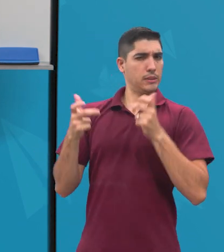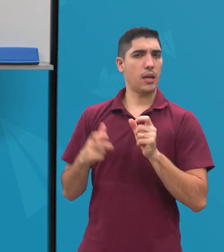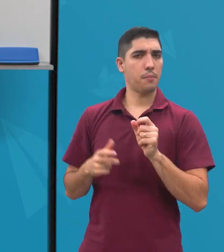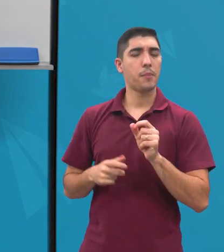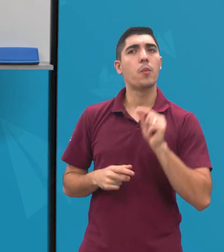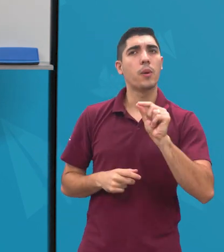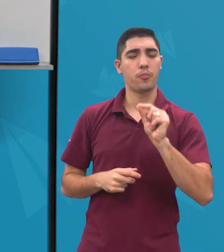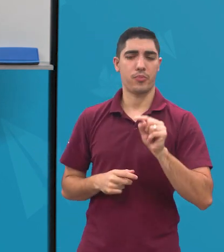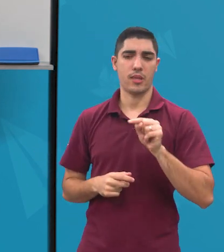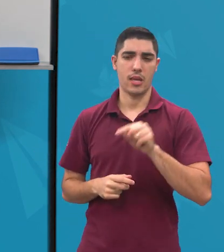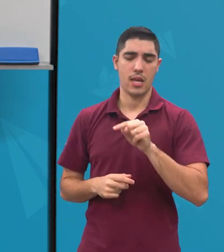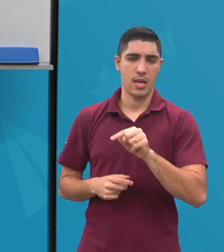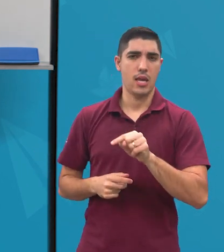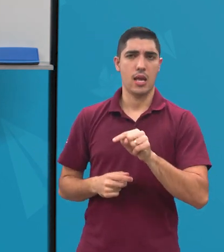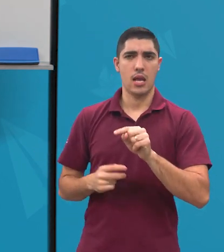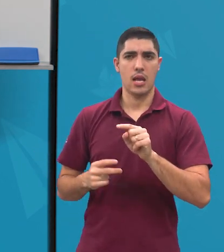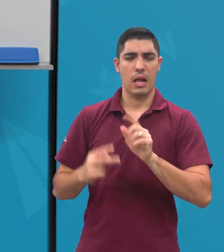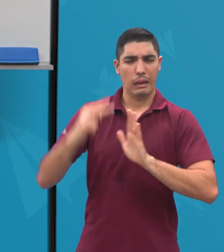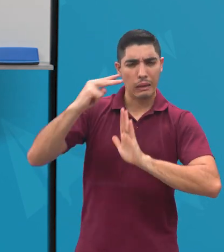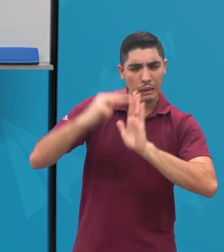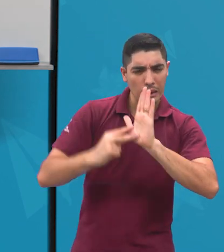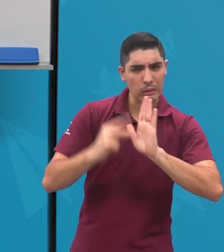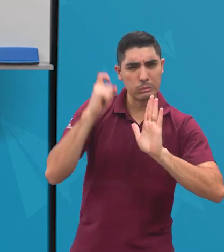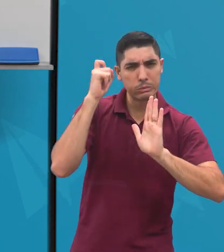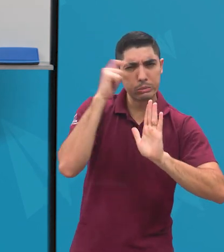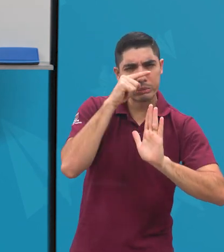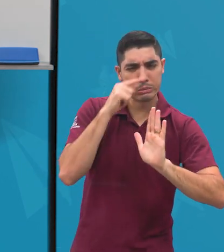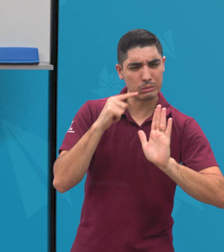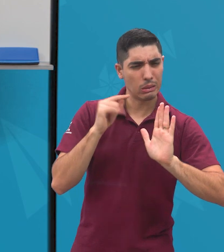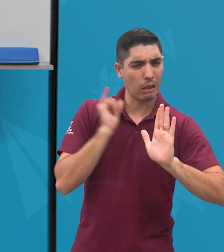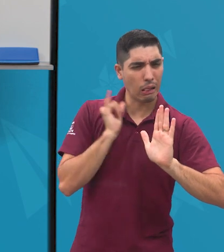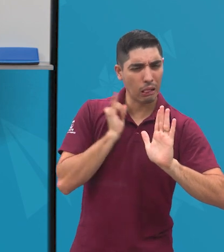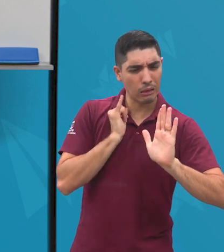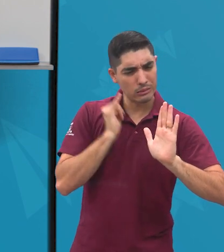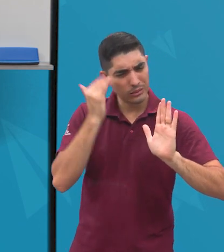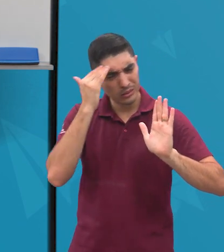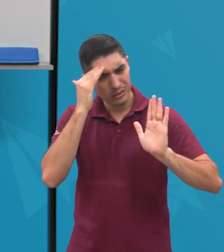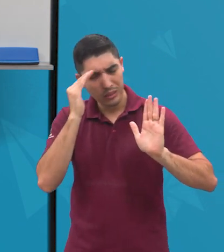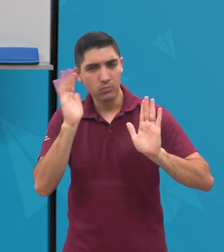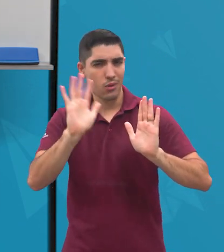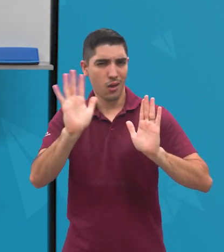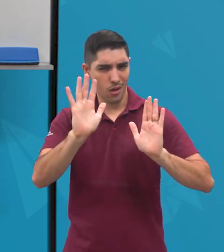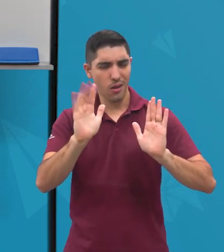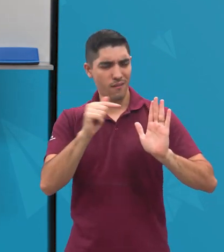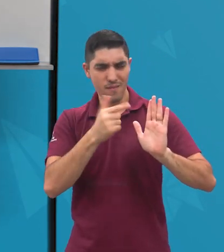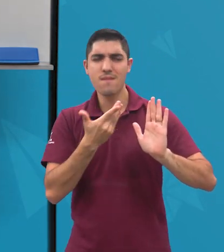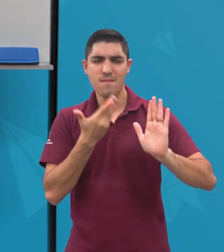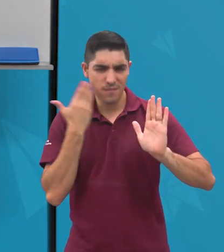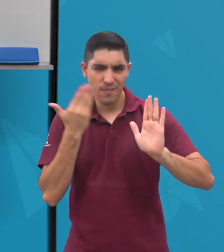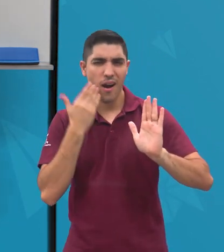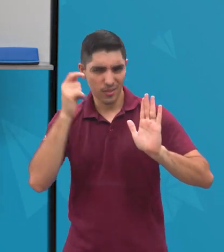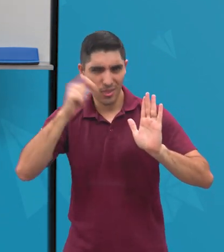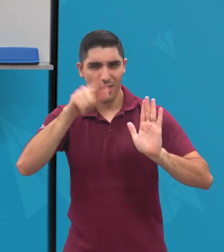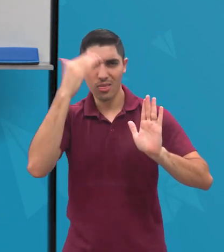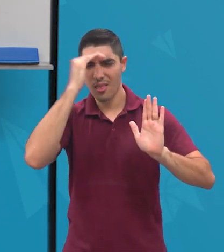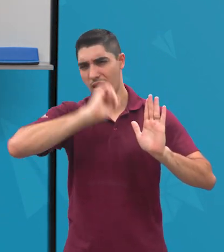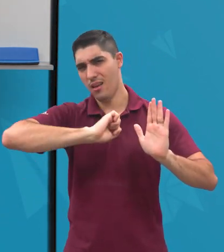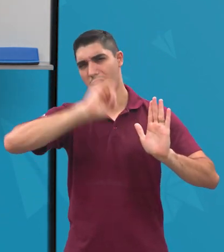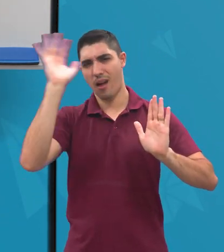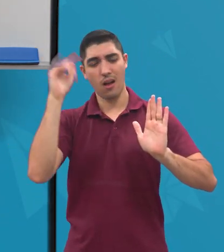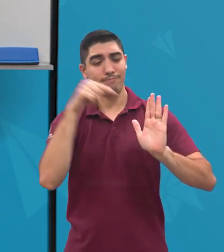uma leitura complicada. Ela tem uma certa oralidade típica desse tipo